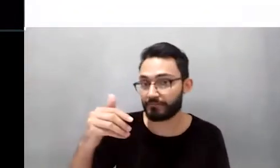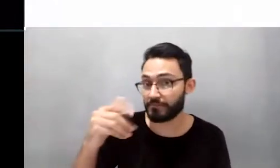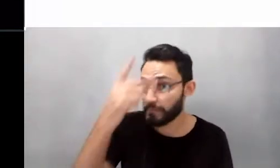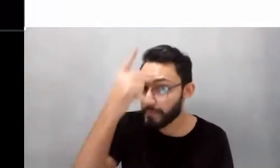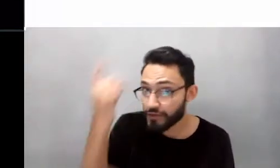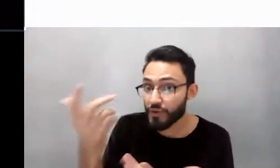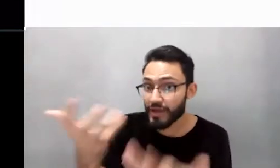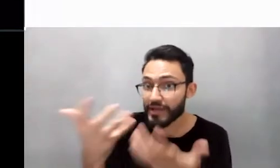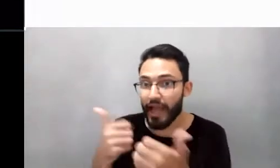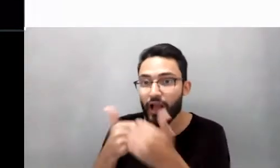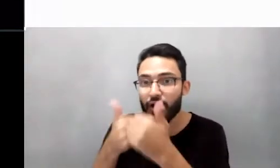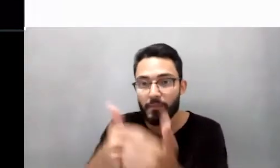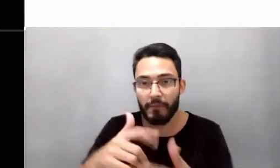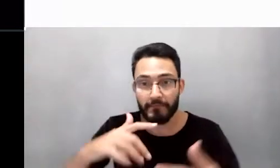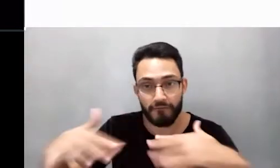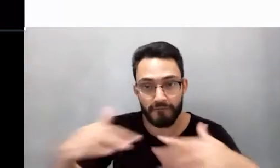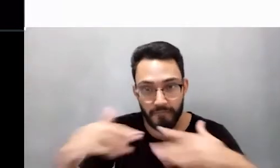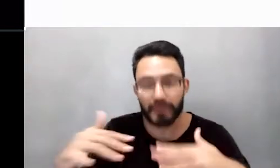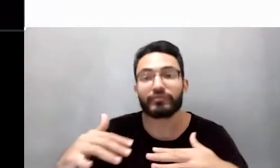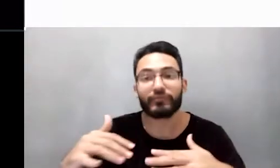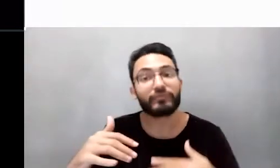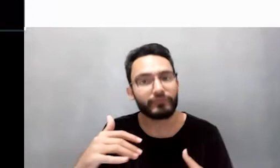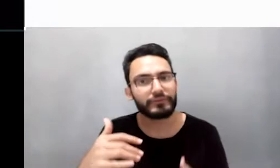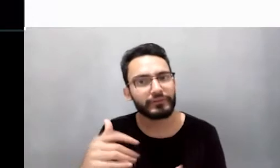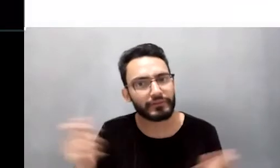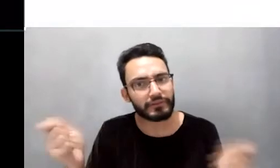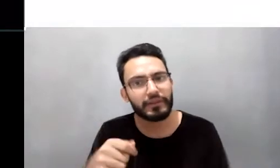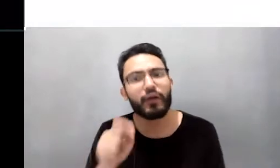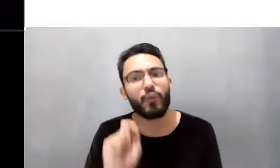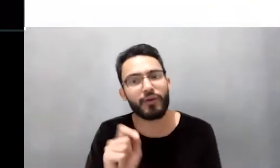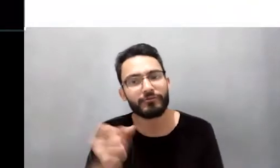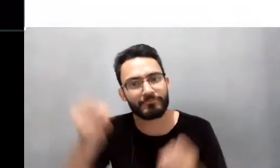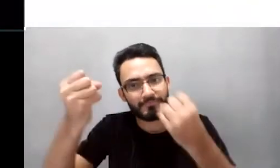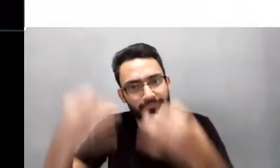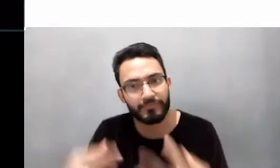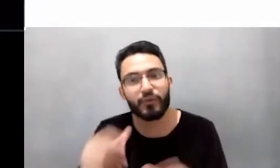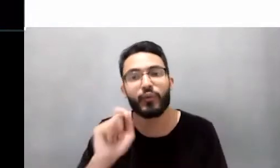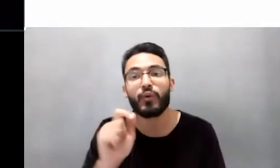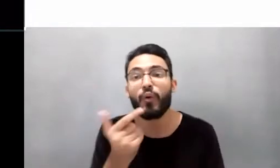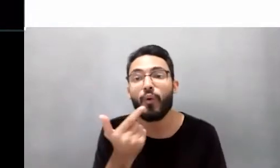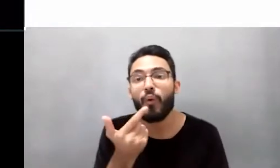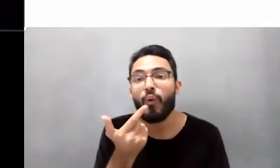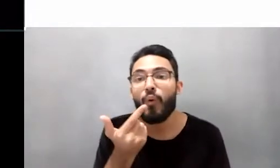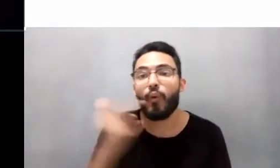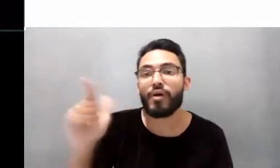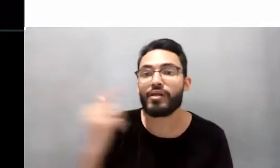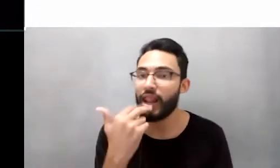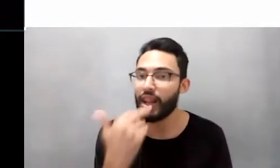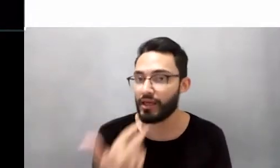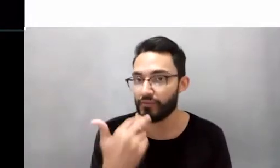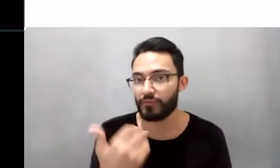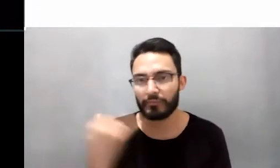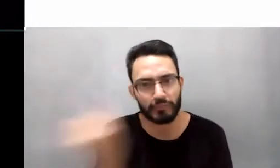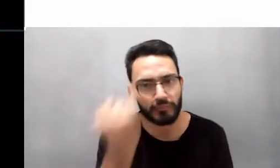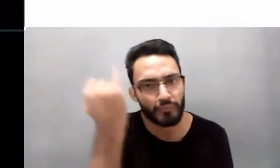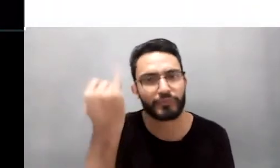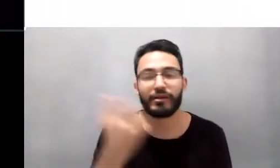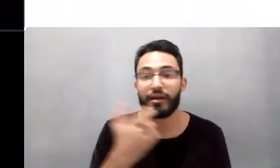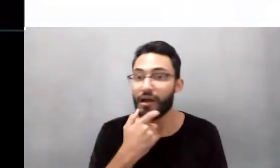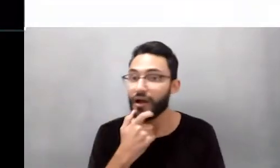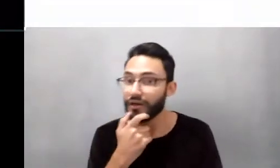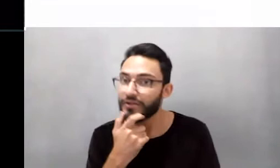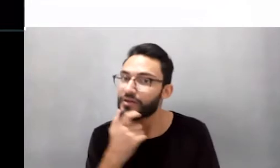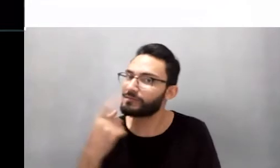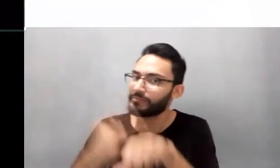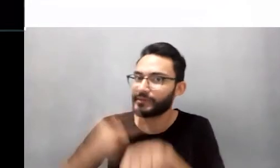querem acompanhar esse movimento, sem comentar sobre o domínio de outros idiomas, né? E o inglês é o